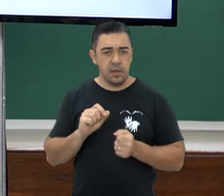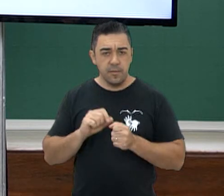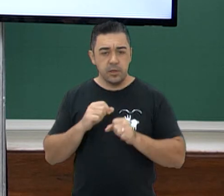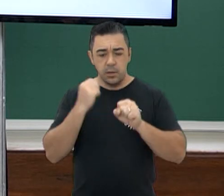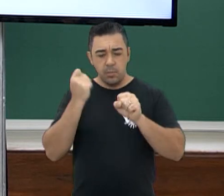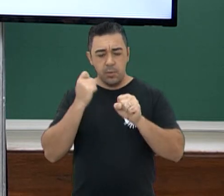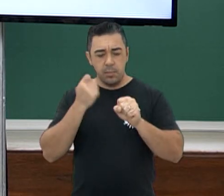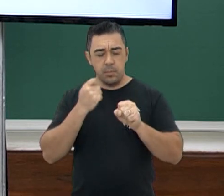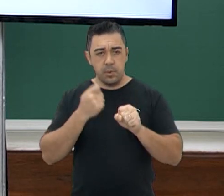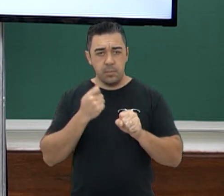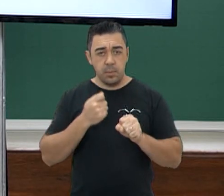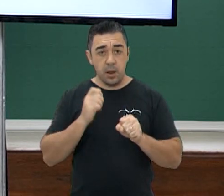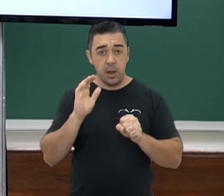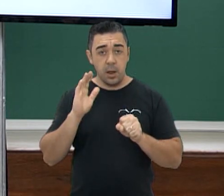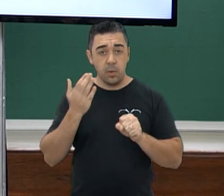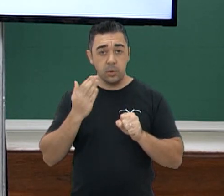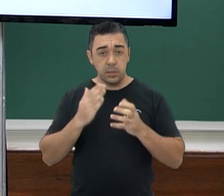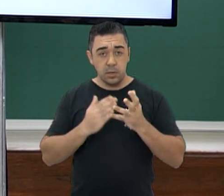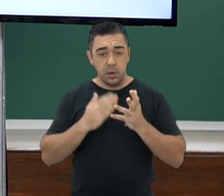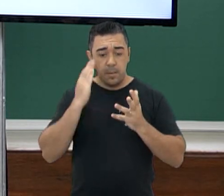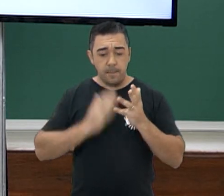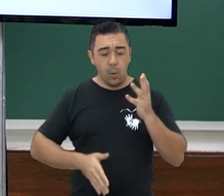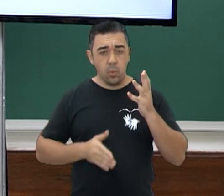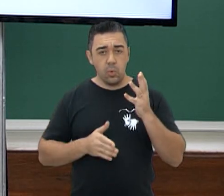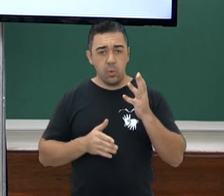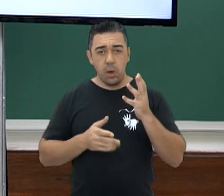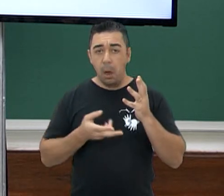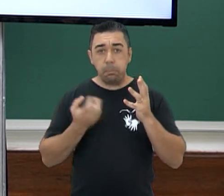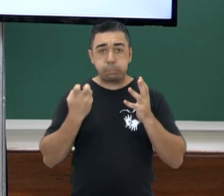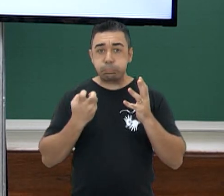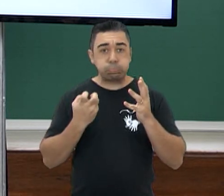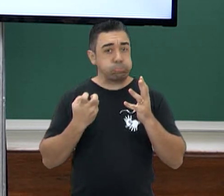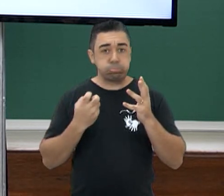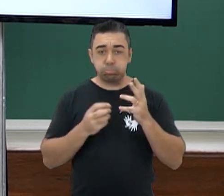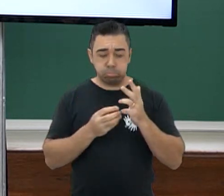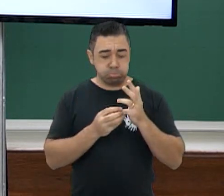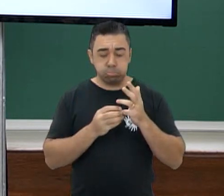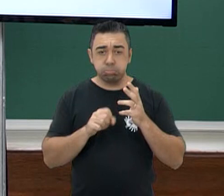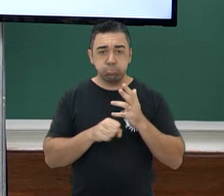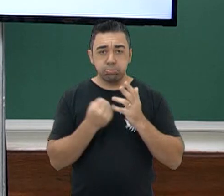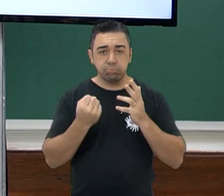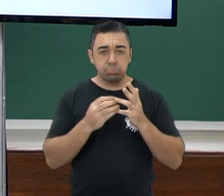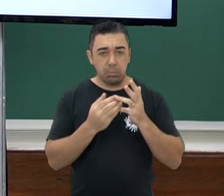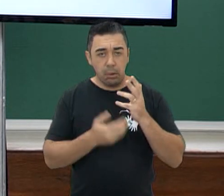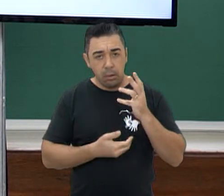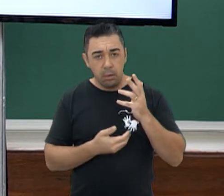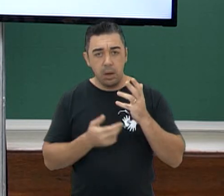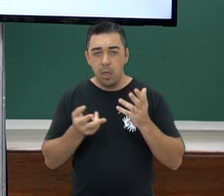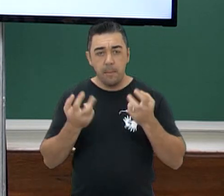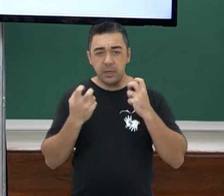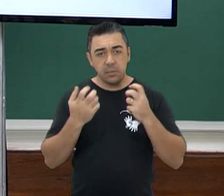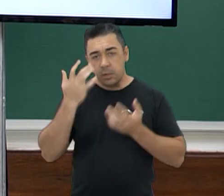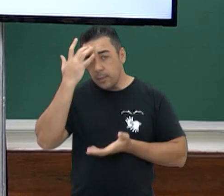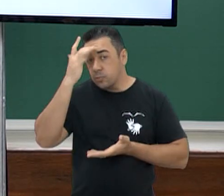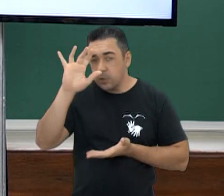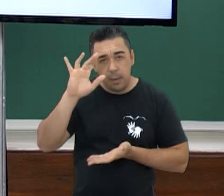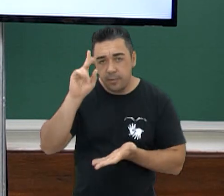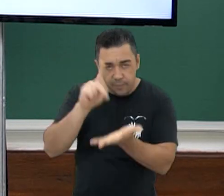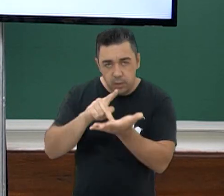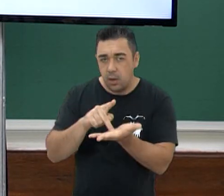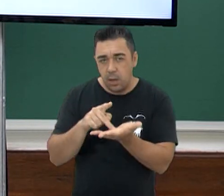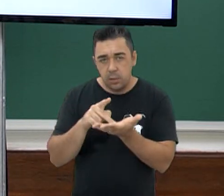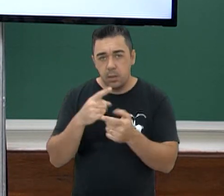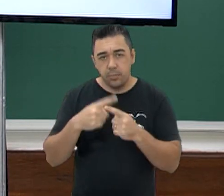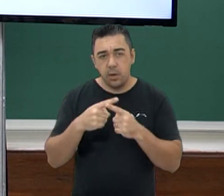fazendo uma escultura, ele perdeu um dedo e nem percebeu. Mas são coisas que a gente fala, não tem como saber exatamente por